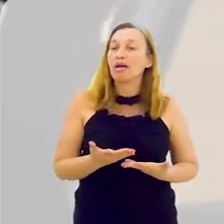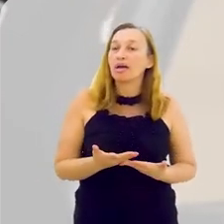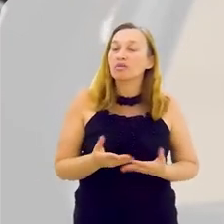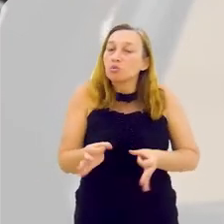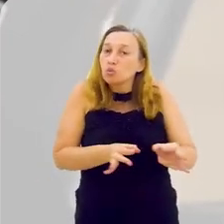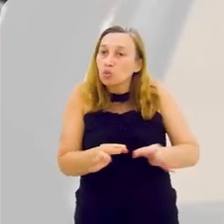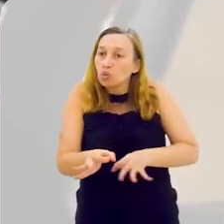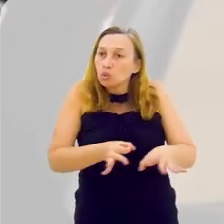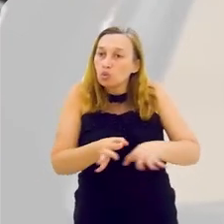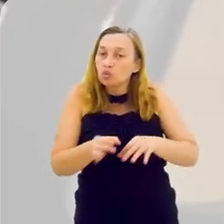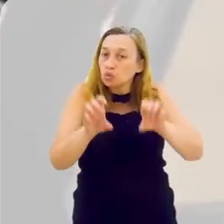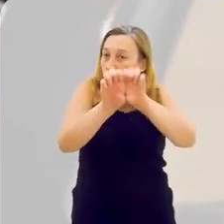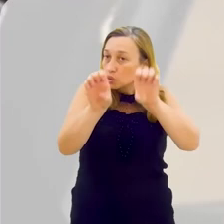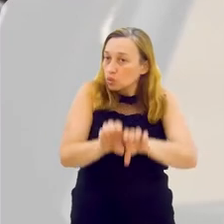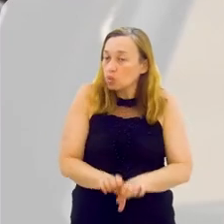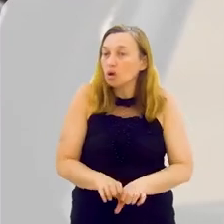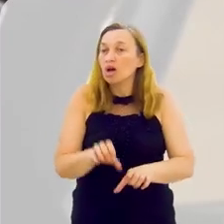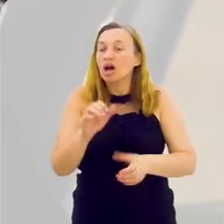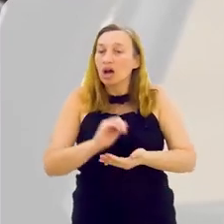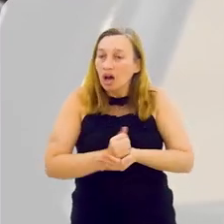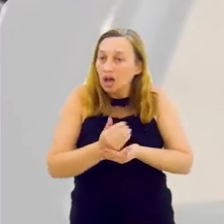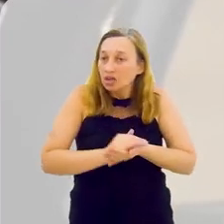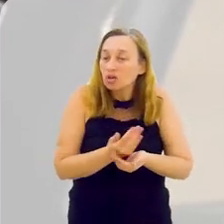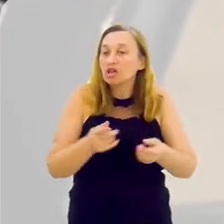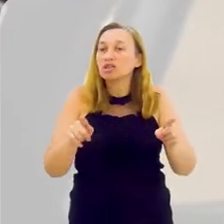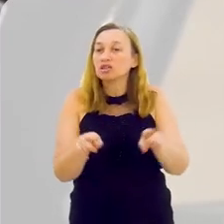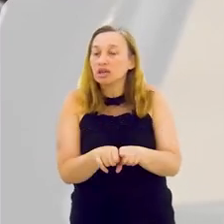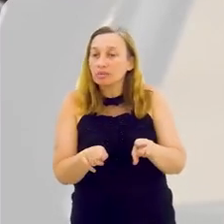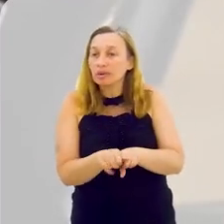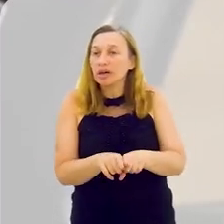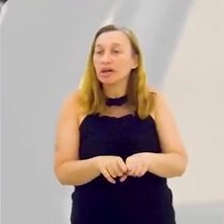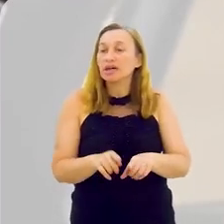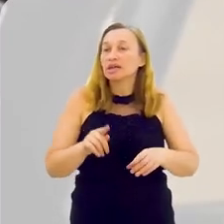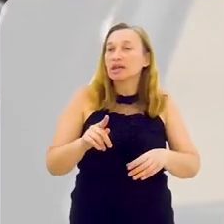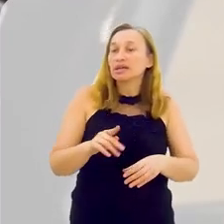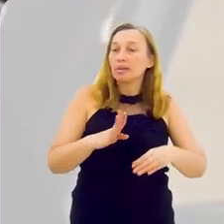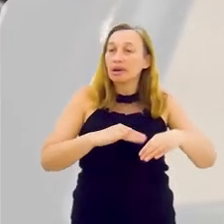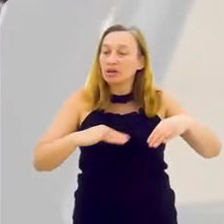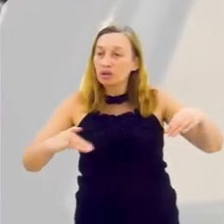do mar da Baía de Sepetiba ali sendo organizado,